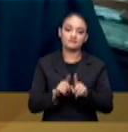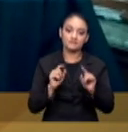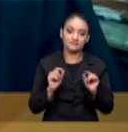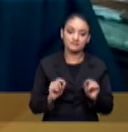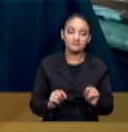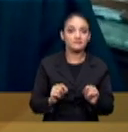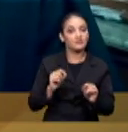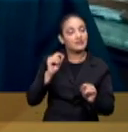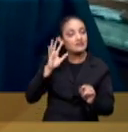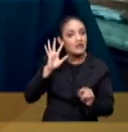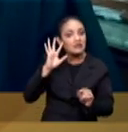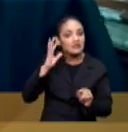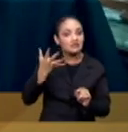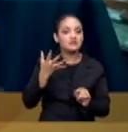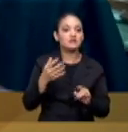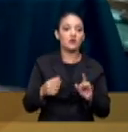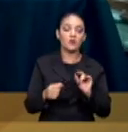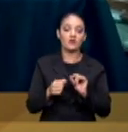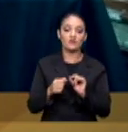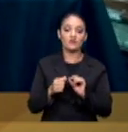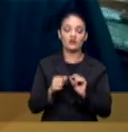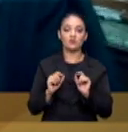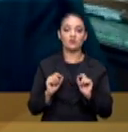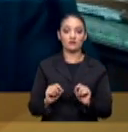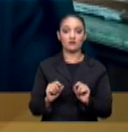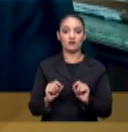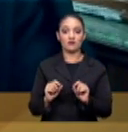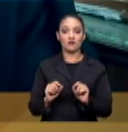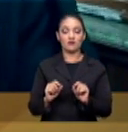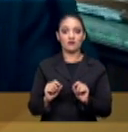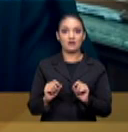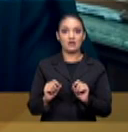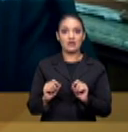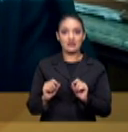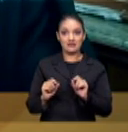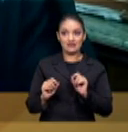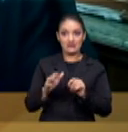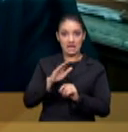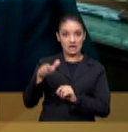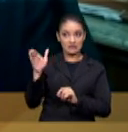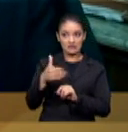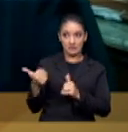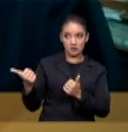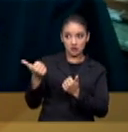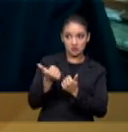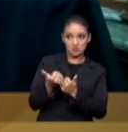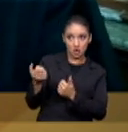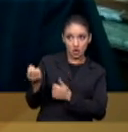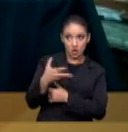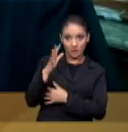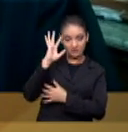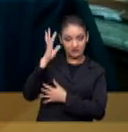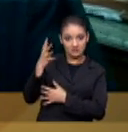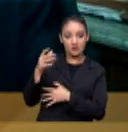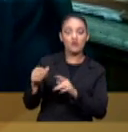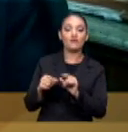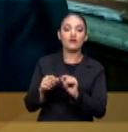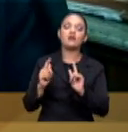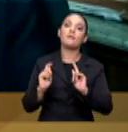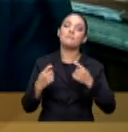dessa decisão, sob o ângulo da rescisória proposta, deve ser